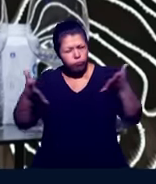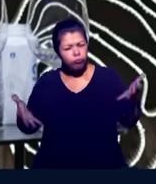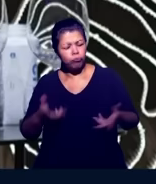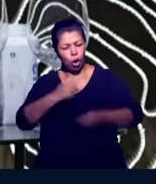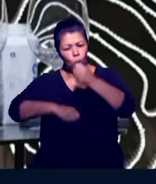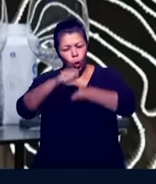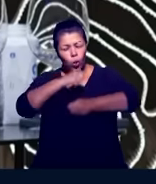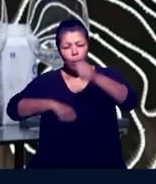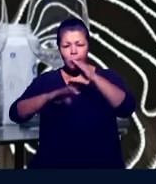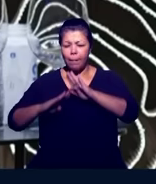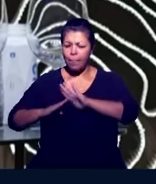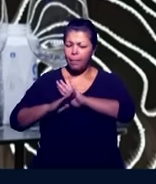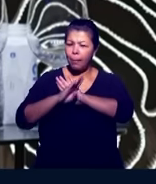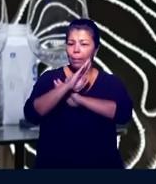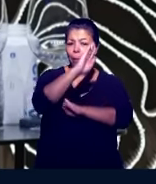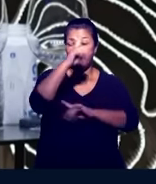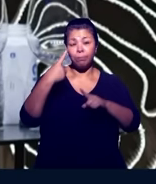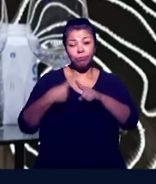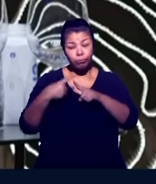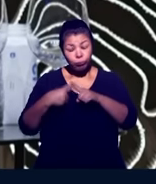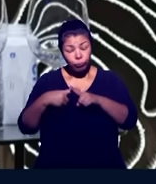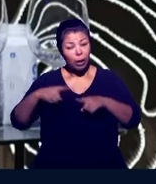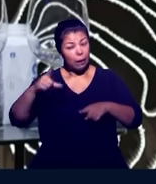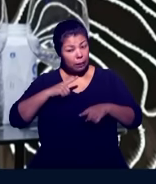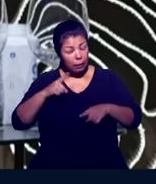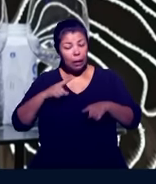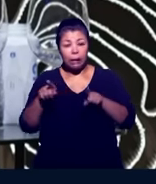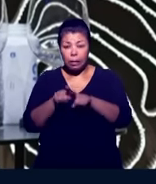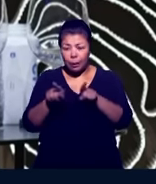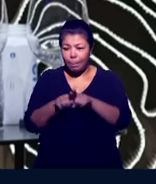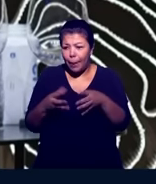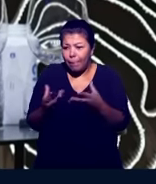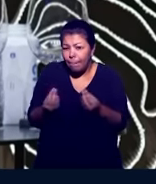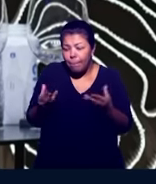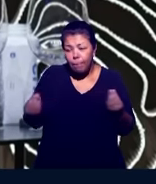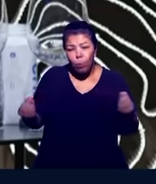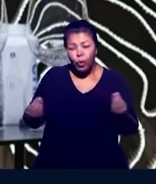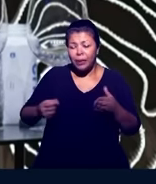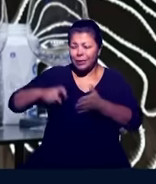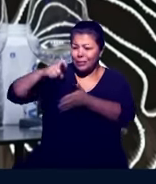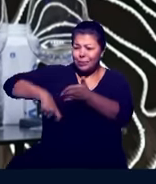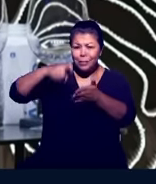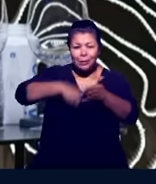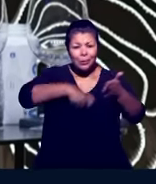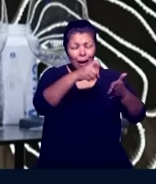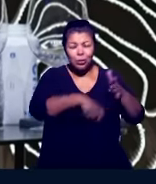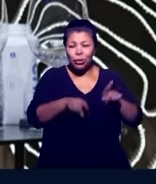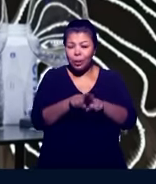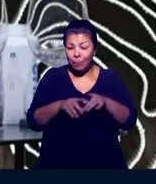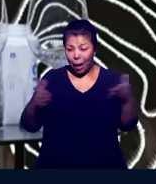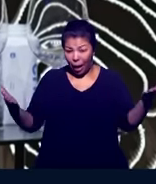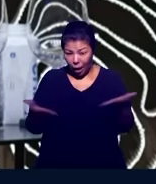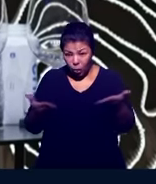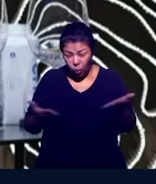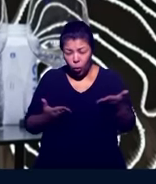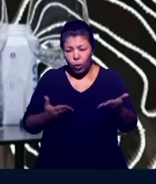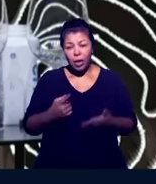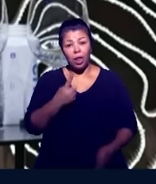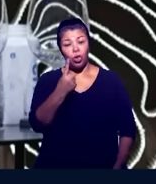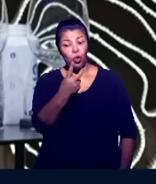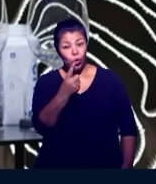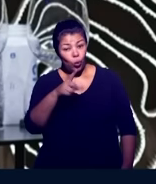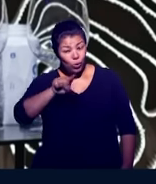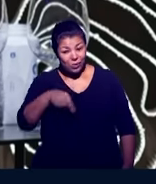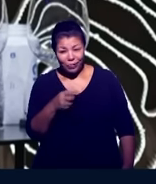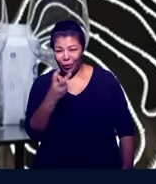Ainda temos muita gordura monetária para queimar nós estamos com uma taxa ainda de 1225 depois de